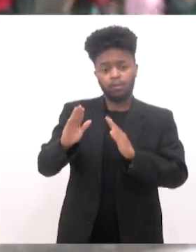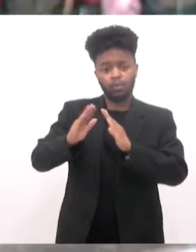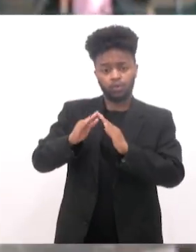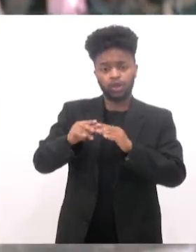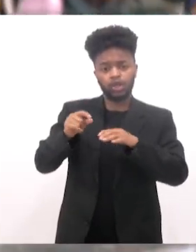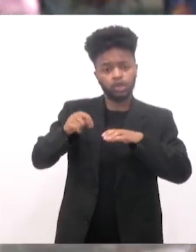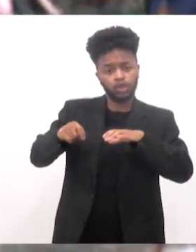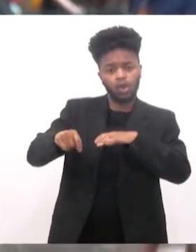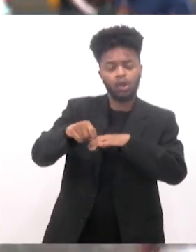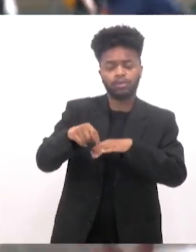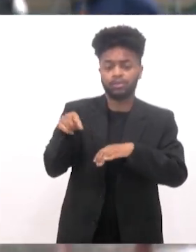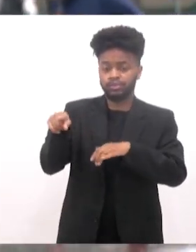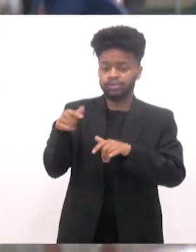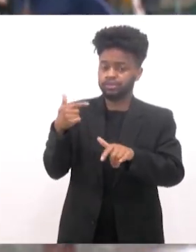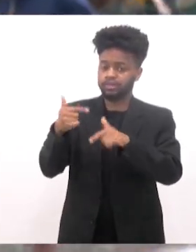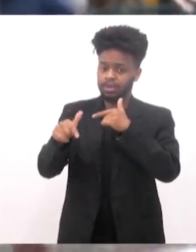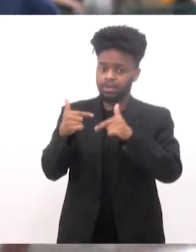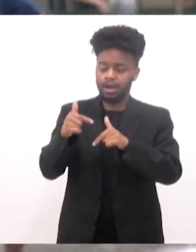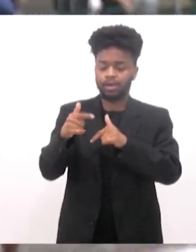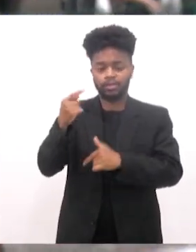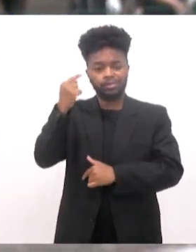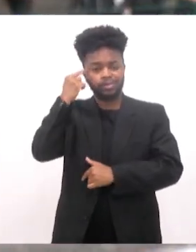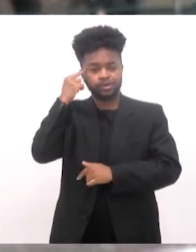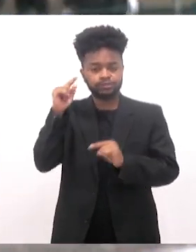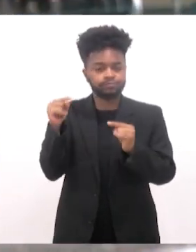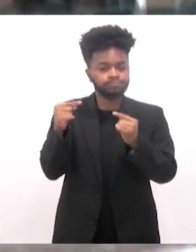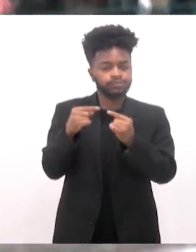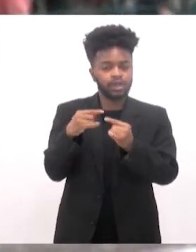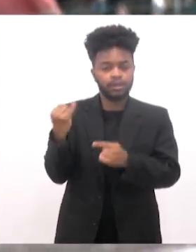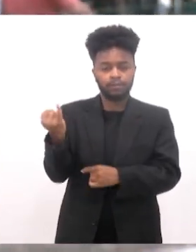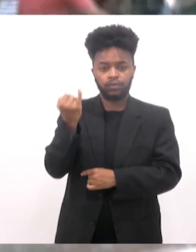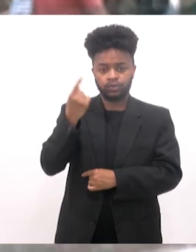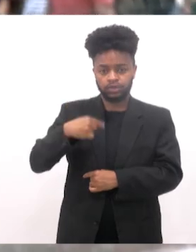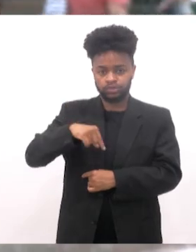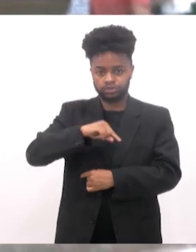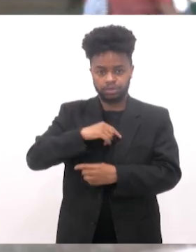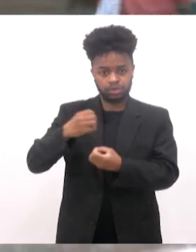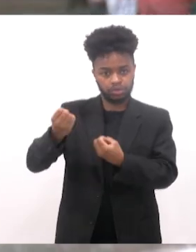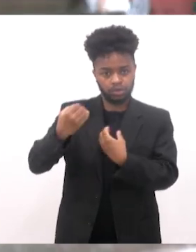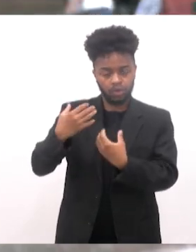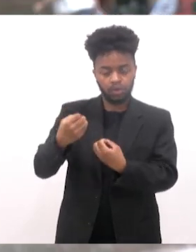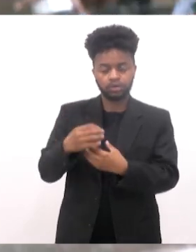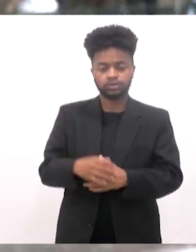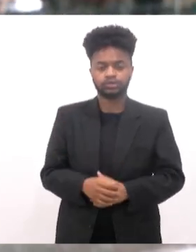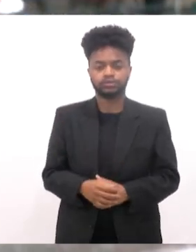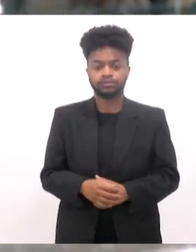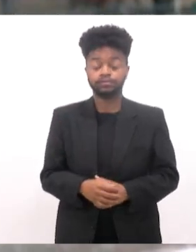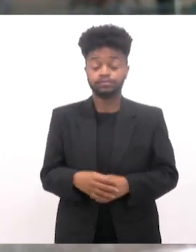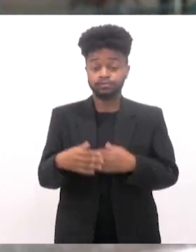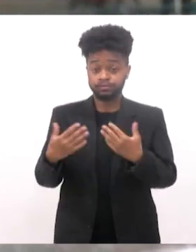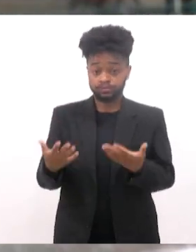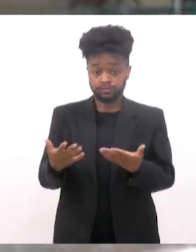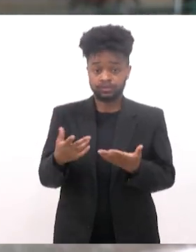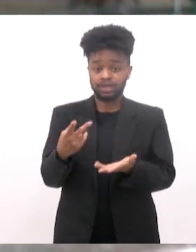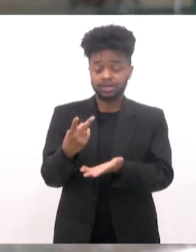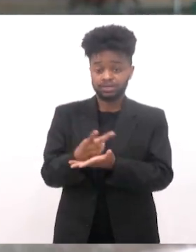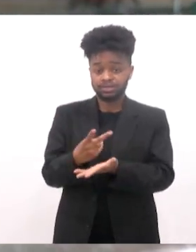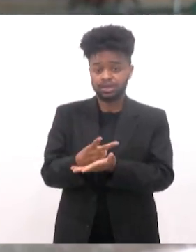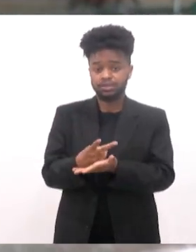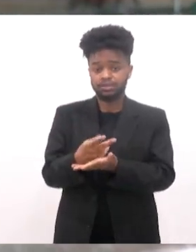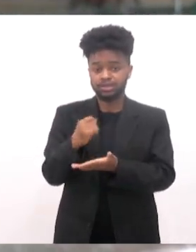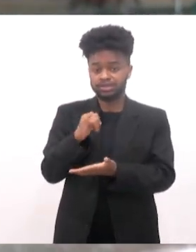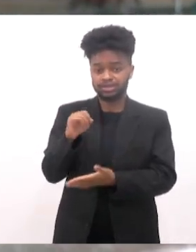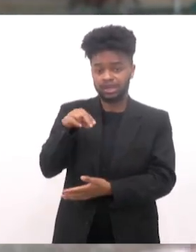cuja obra, prática e pensamento é muito importante para a gente atualmente, né? Então, a gente, toda vez que o